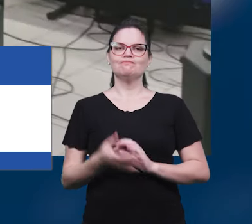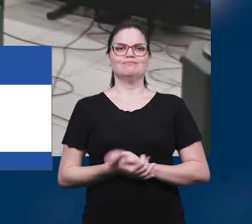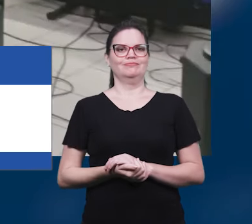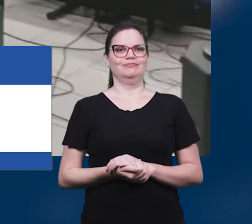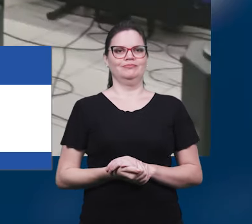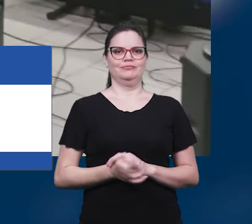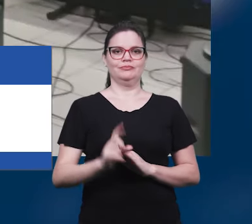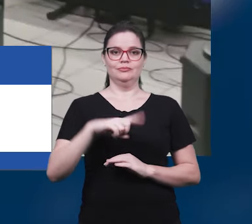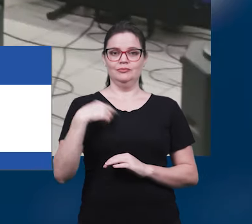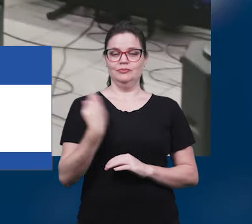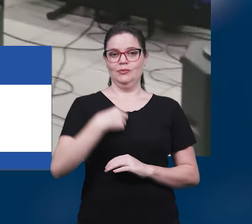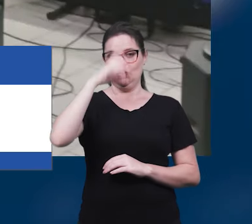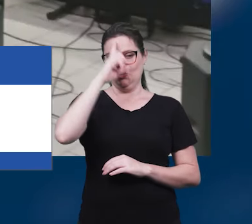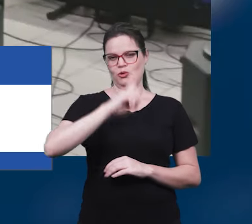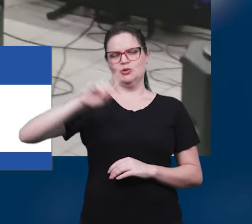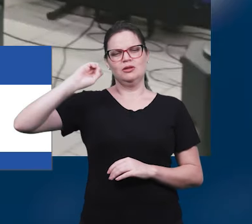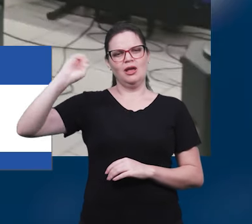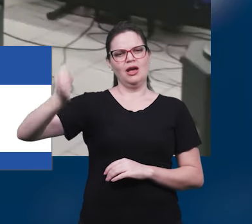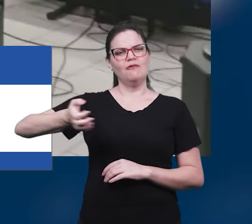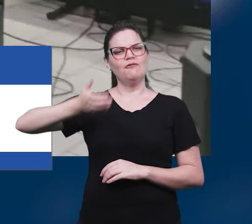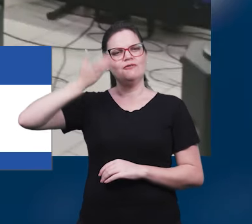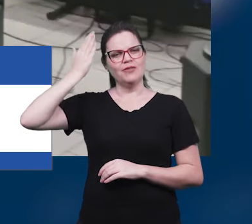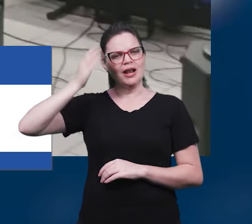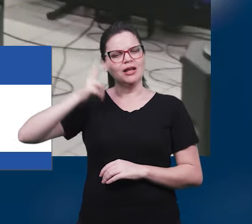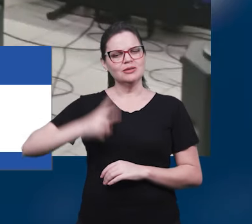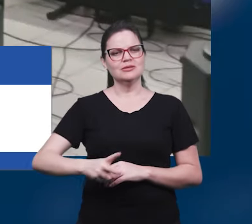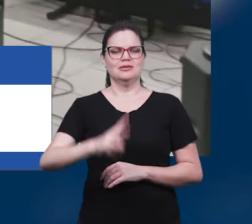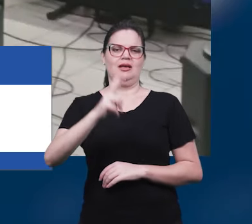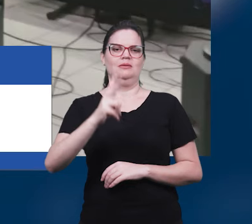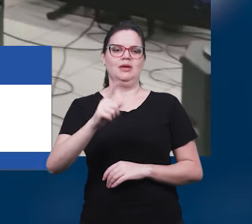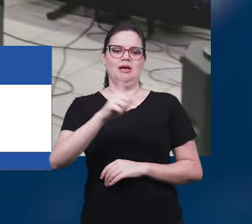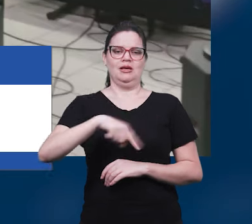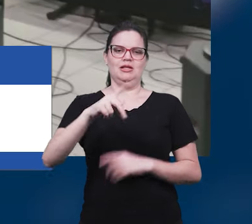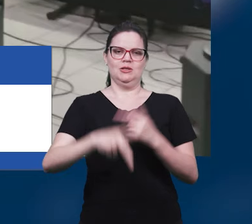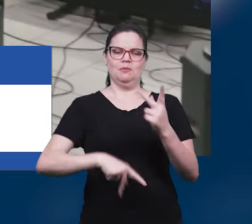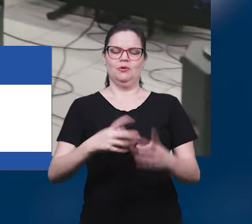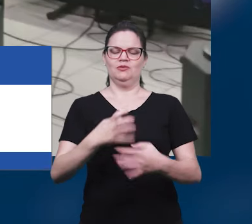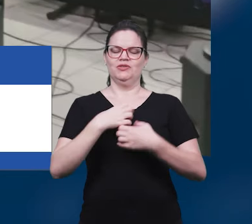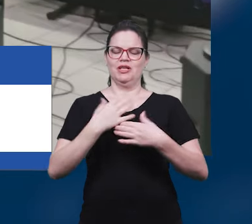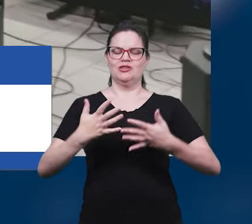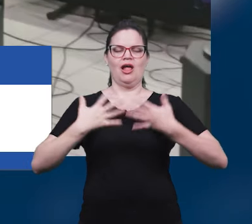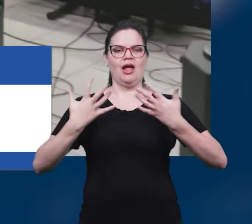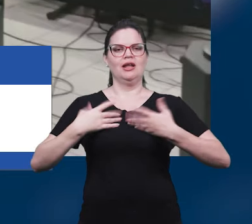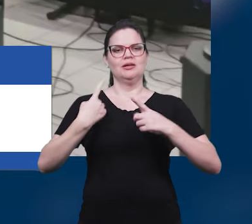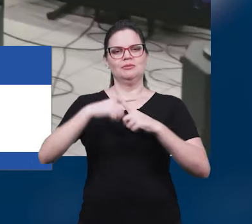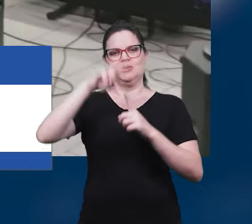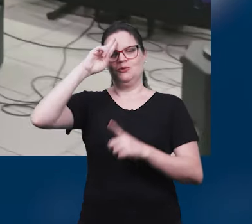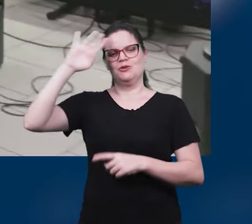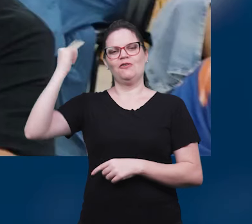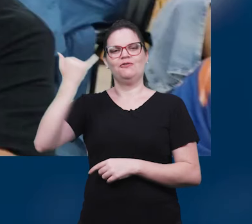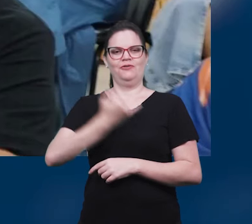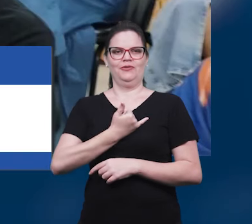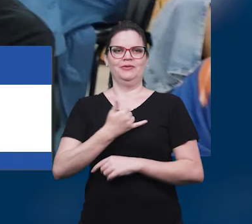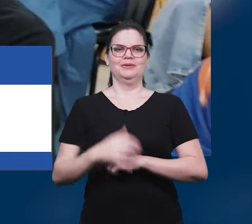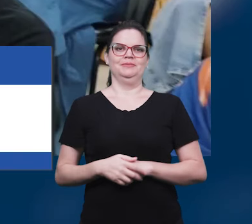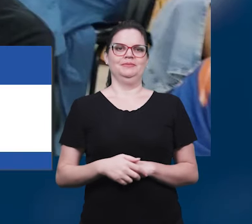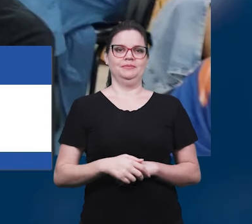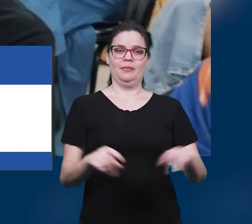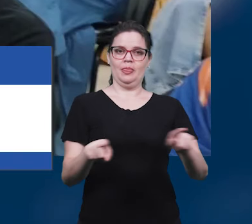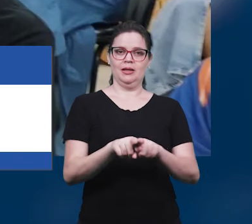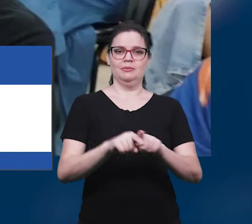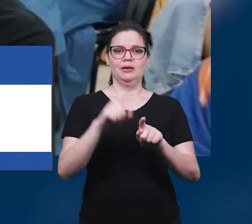corações nosso Deus tem se revelado aos que o buscam e o seu povo se alegra em ouvir a sua voz foi